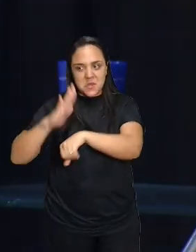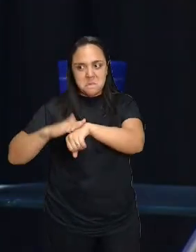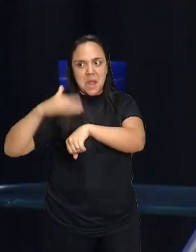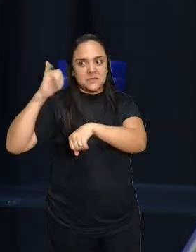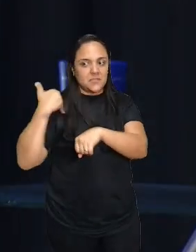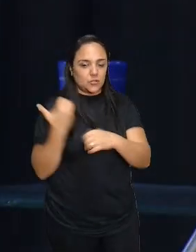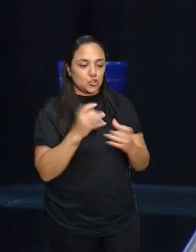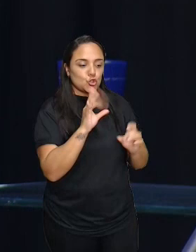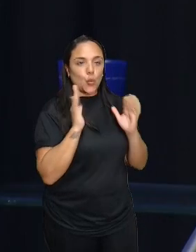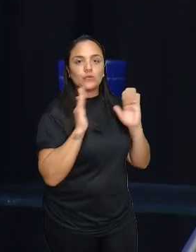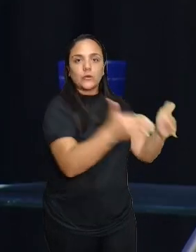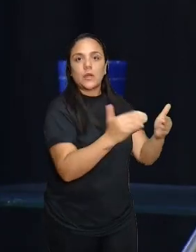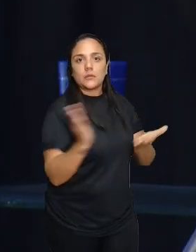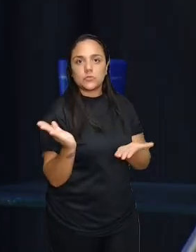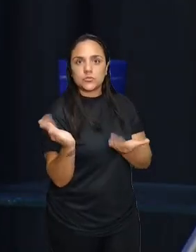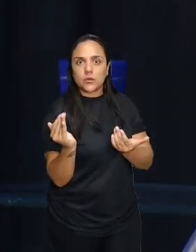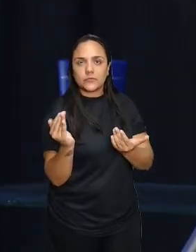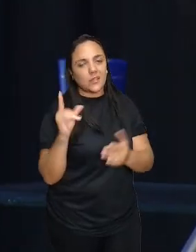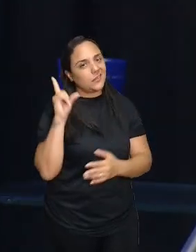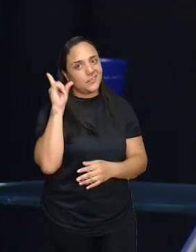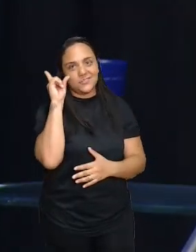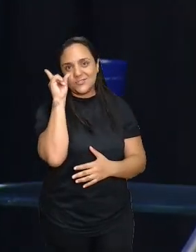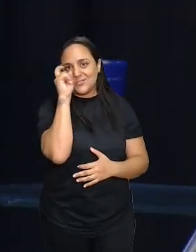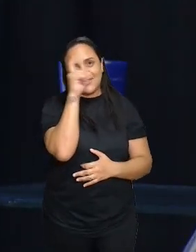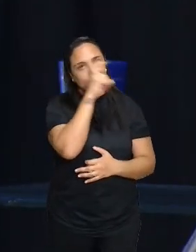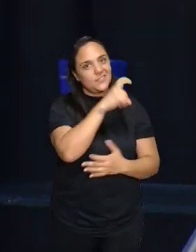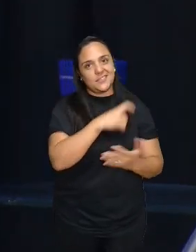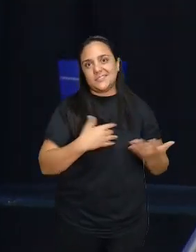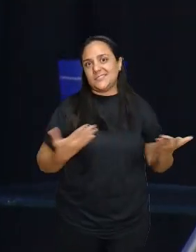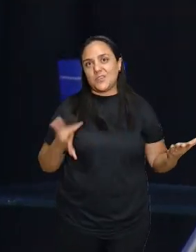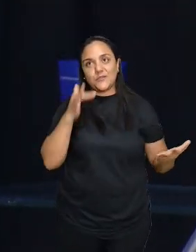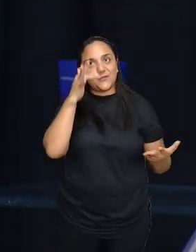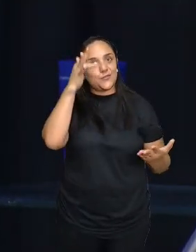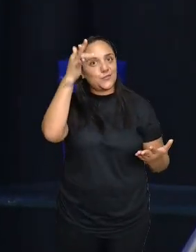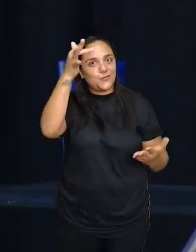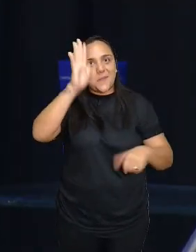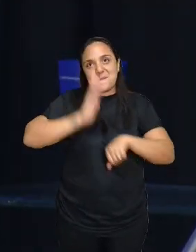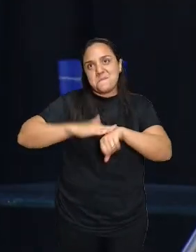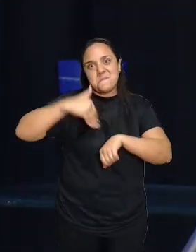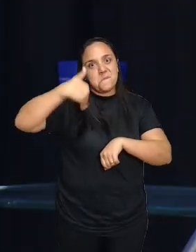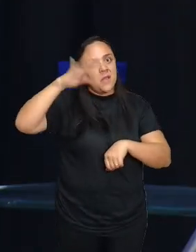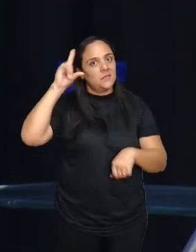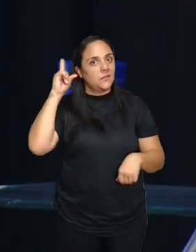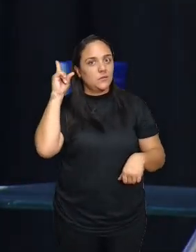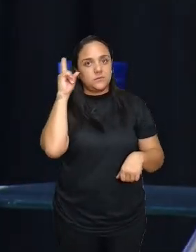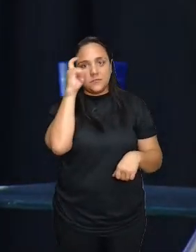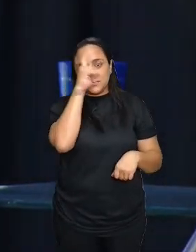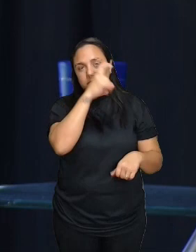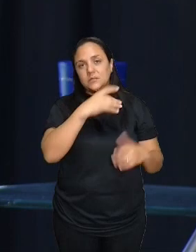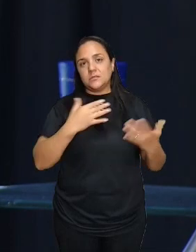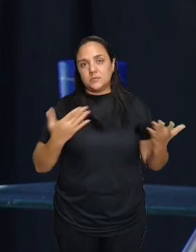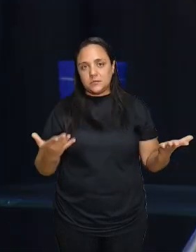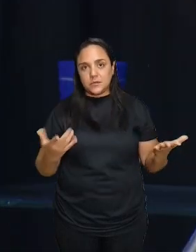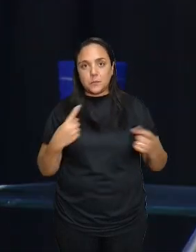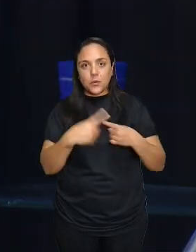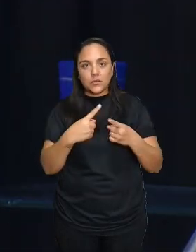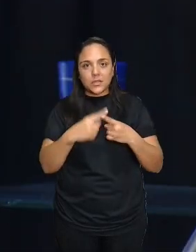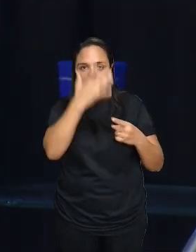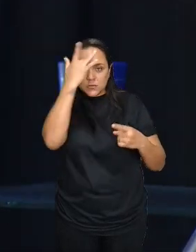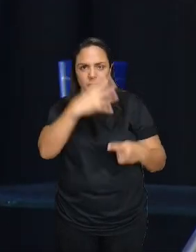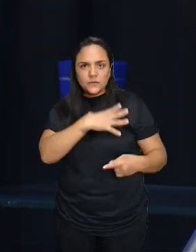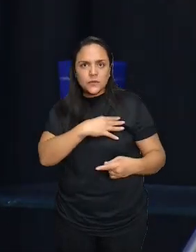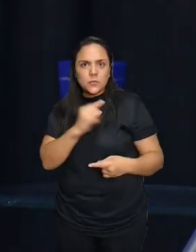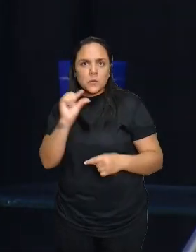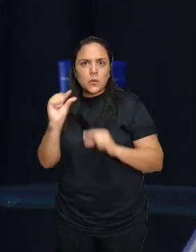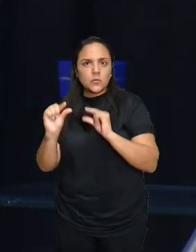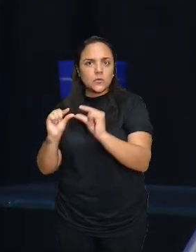já é difícil para a empresa reter jovens. No futuro vai ser mais ainda. A gente está vivendo mais e está tendo menos filhos, né? Então a gente está vivendo a